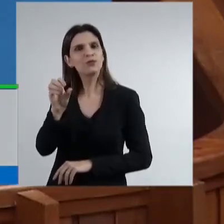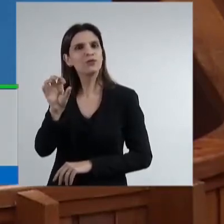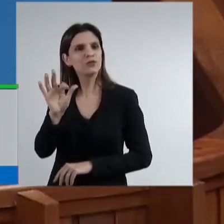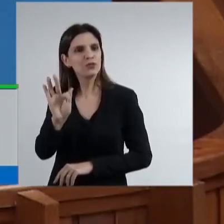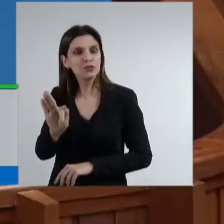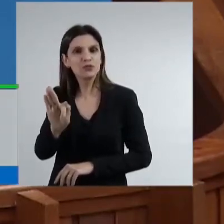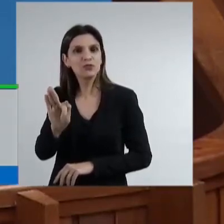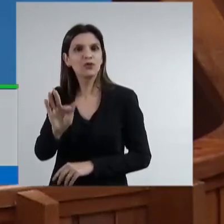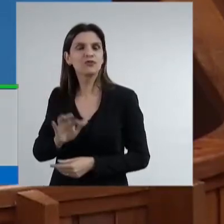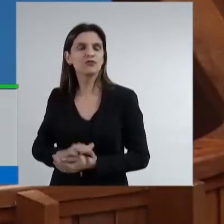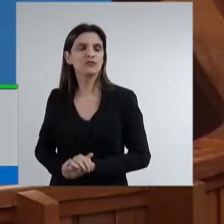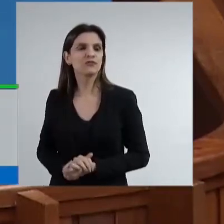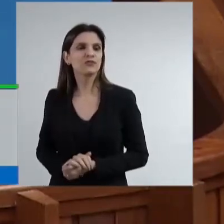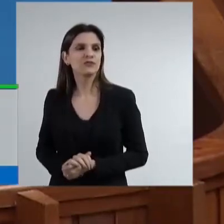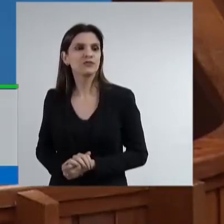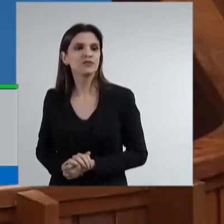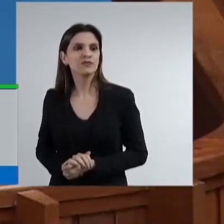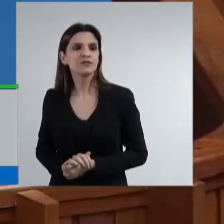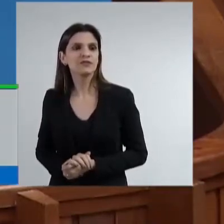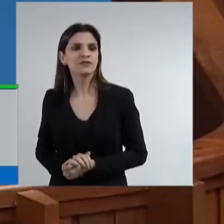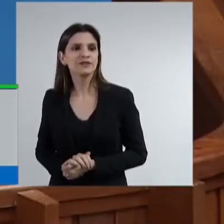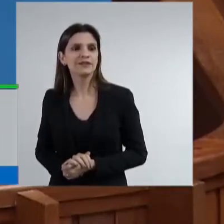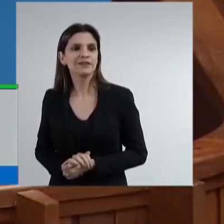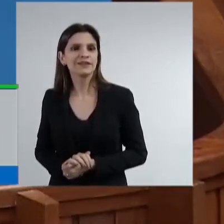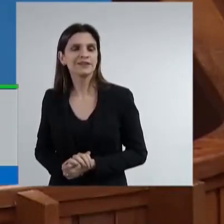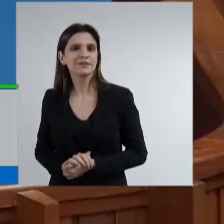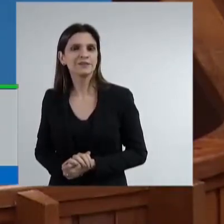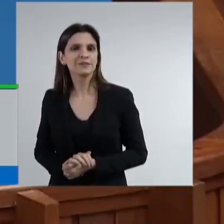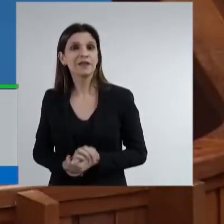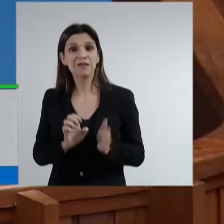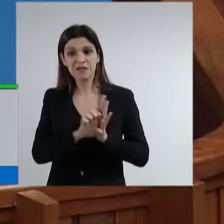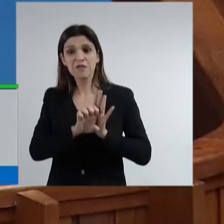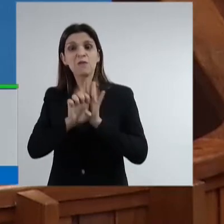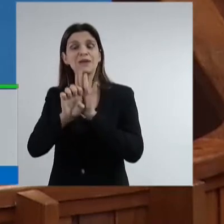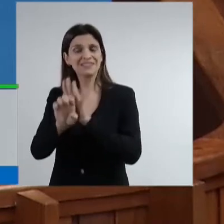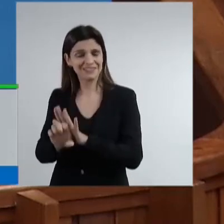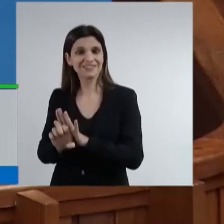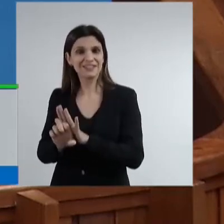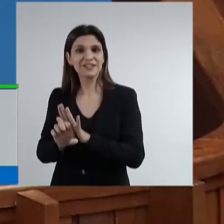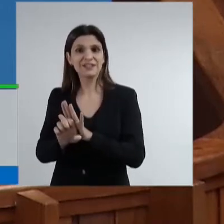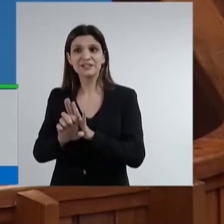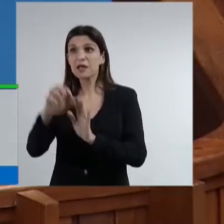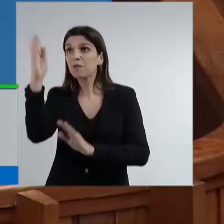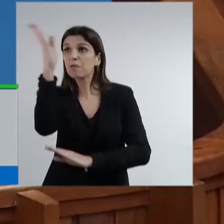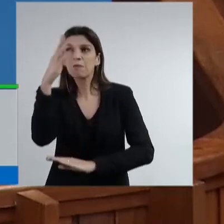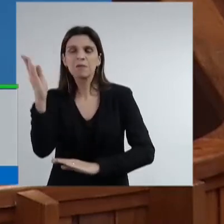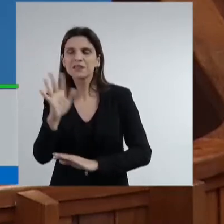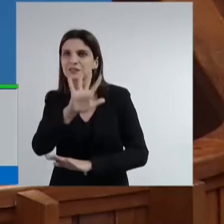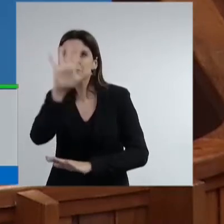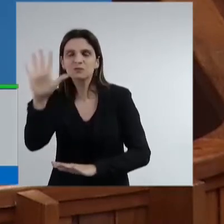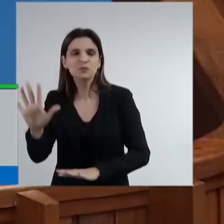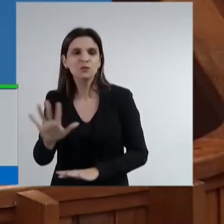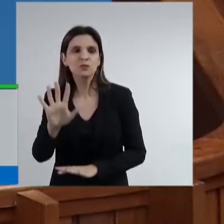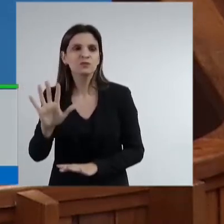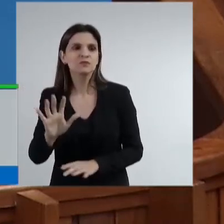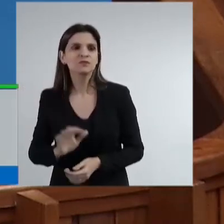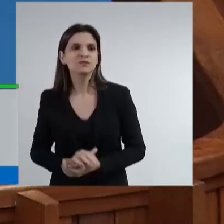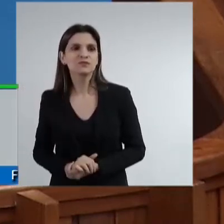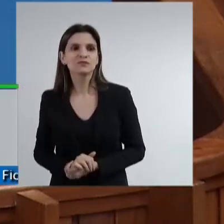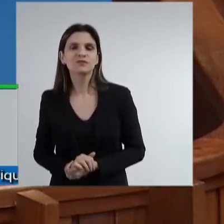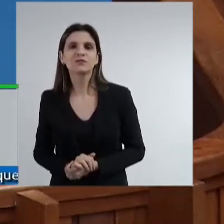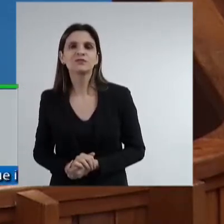como referência pelo atual presidente, como modelo de referência nacional em policiamento de fronteira, né? Você, para fazer